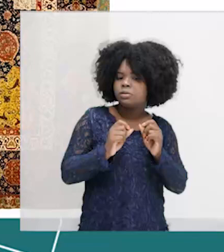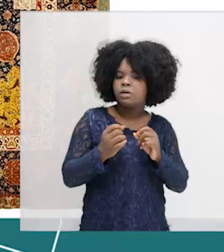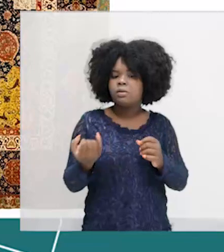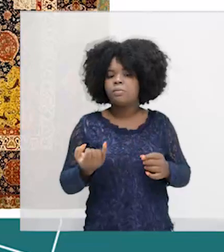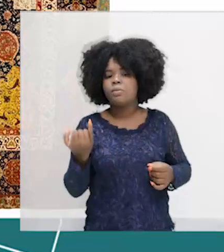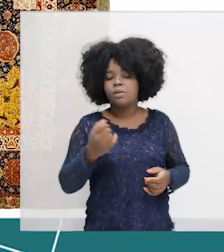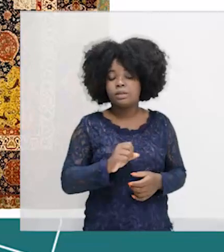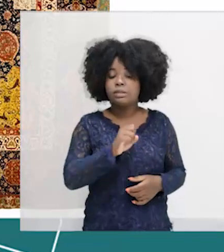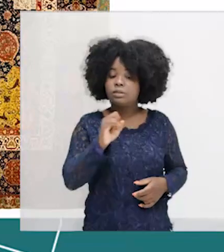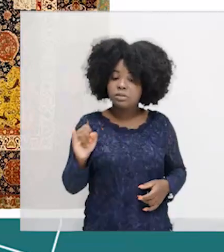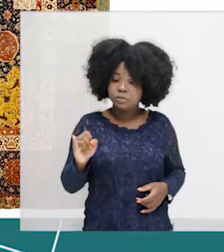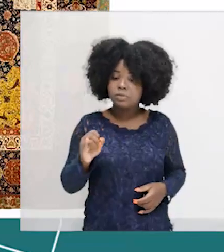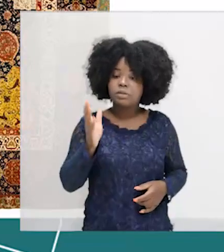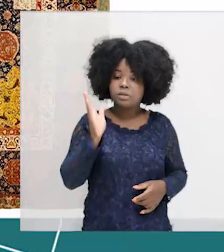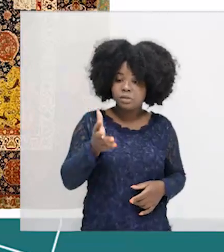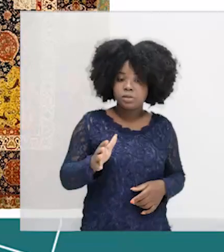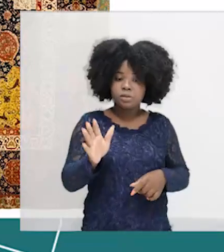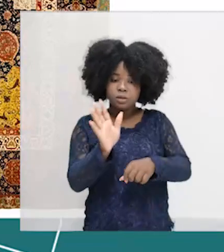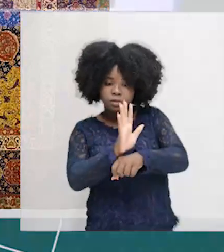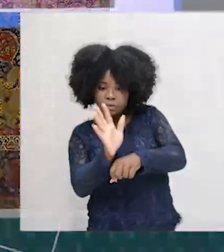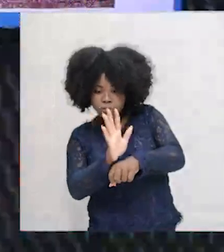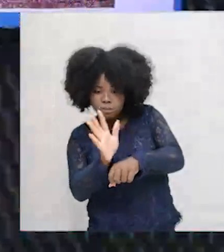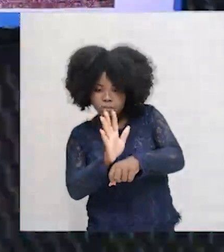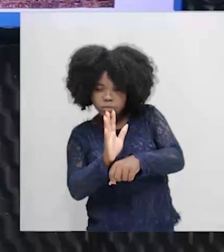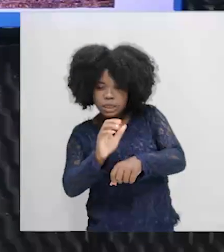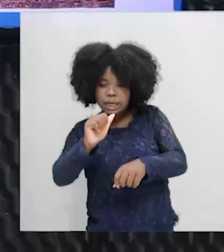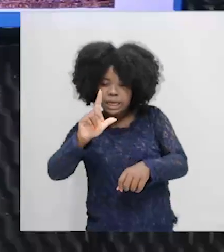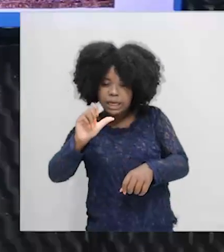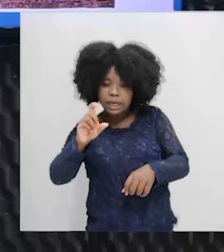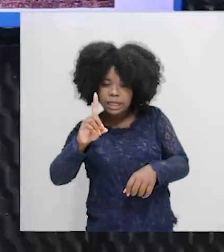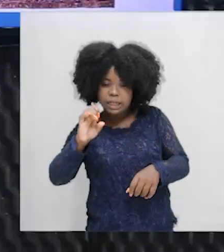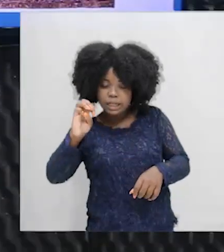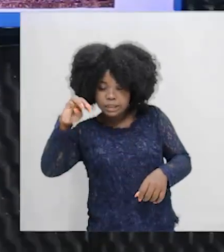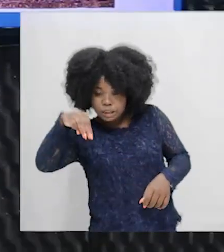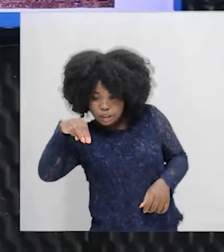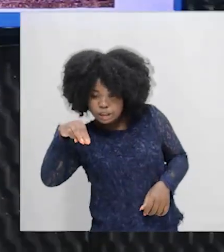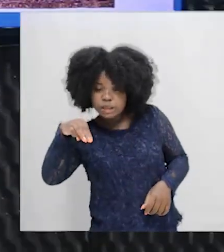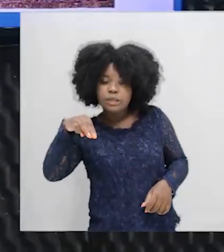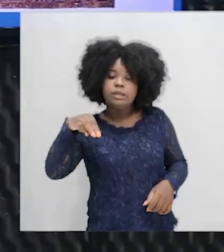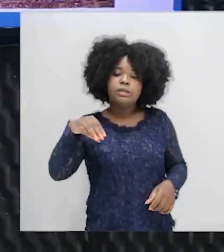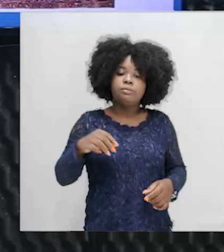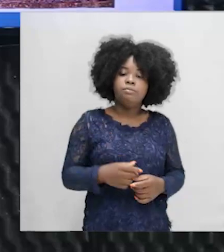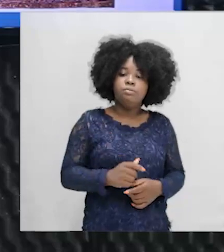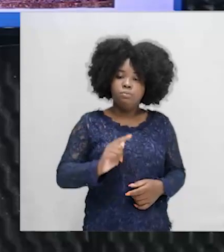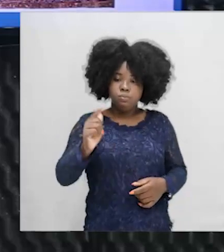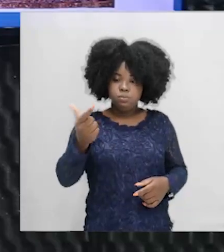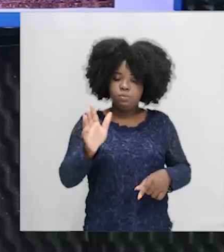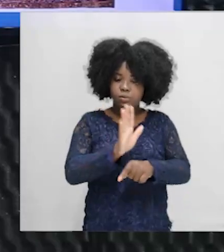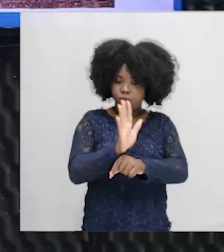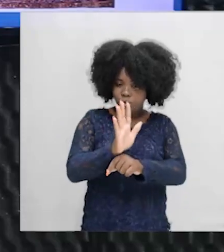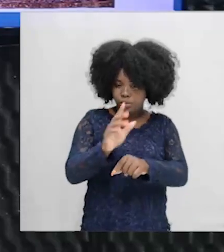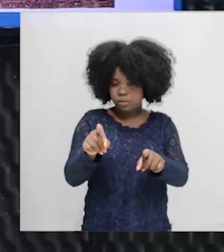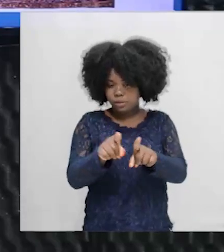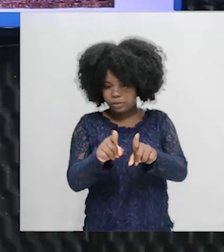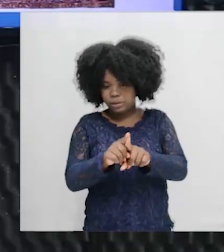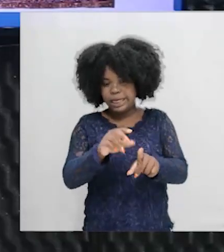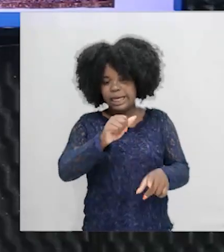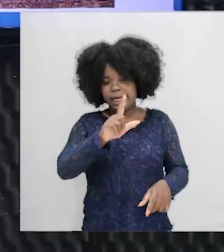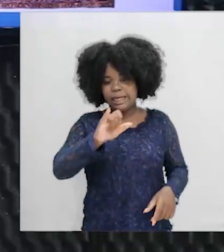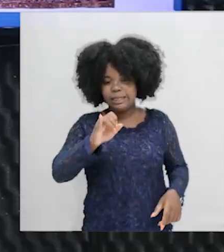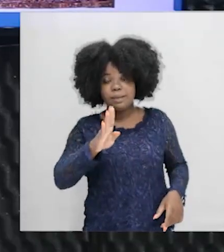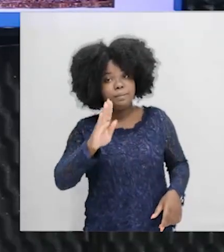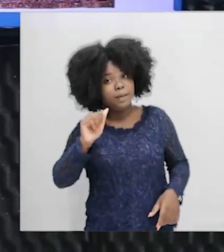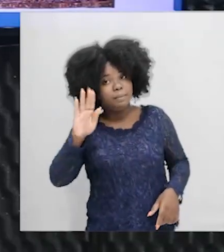assistiu filmes sobre Aladim, As Mil e Uma Noites, entre outros, Ali Babá e